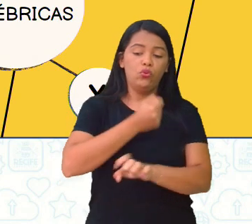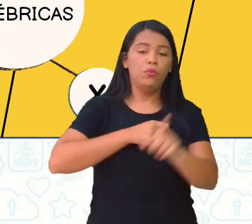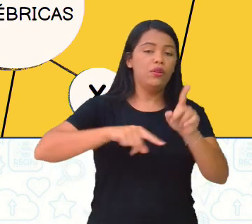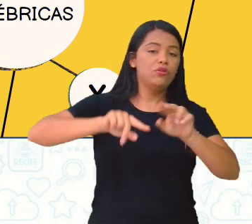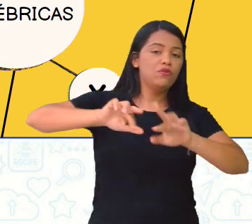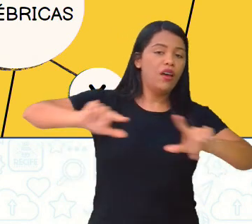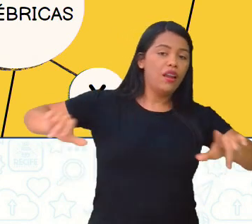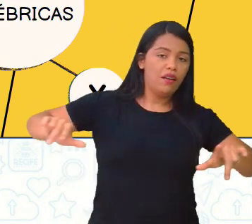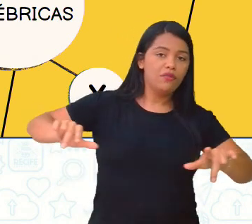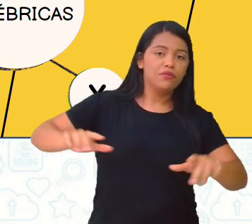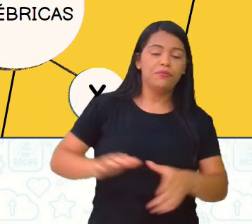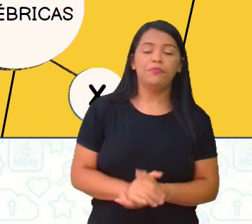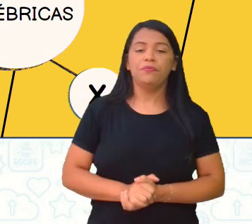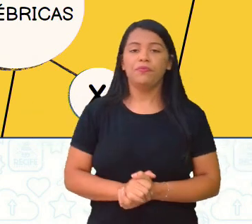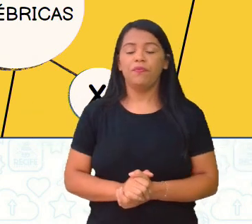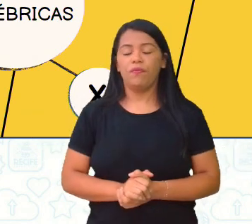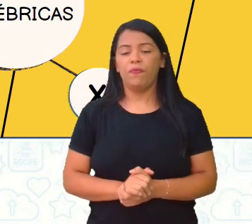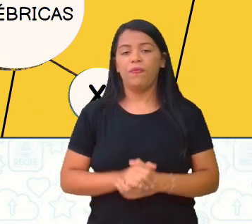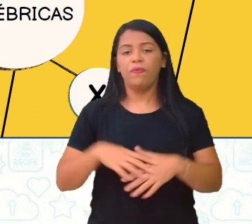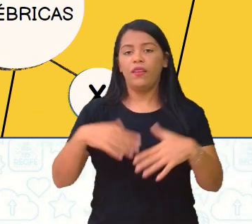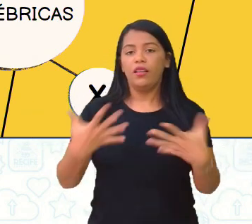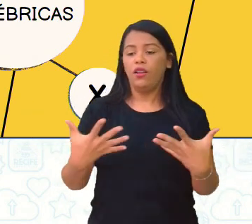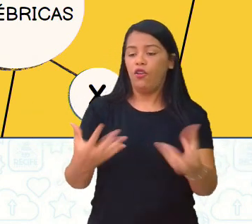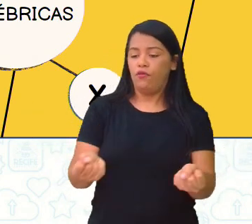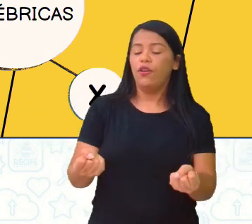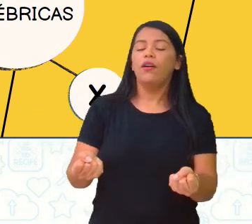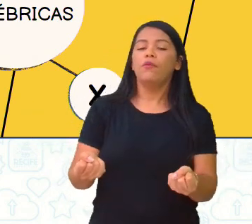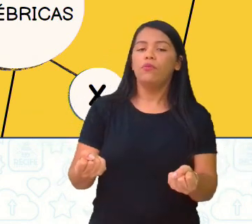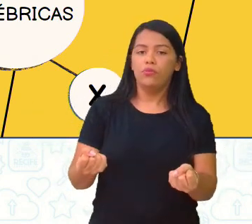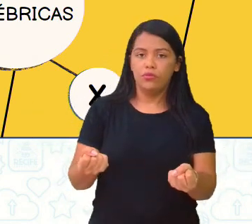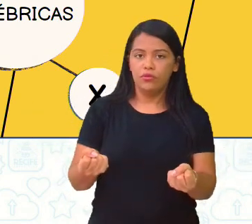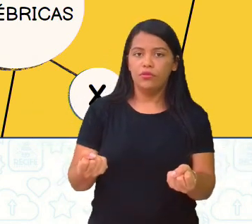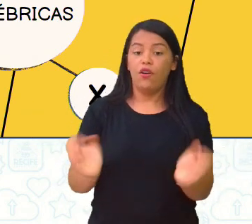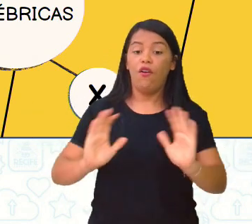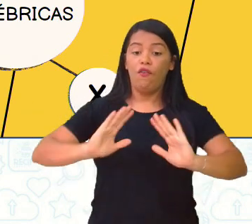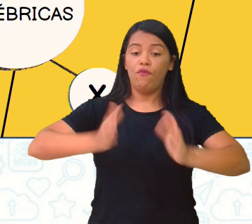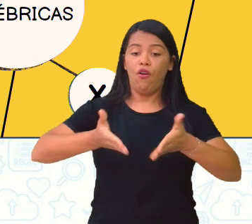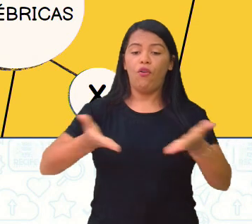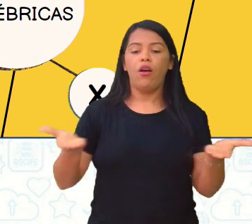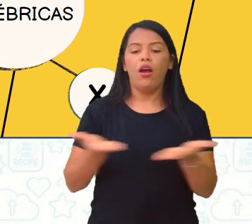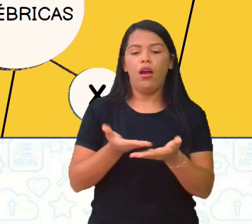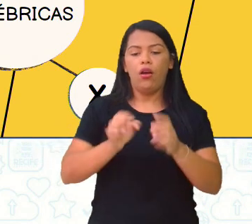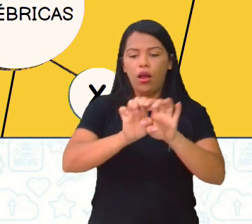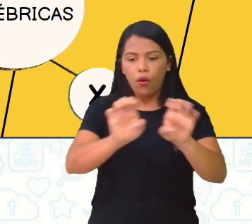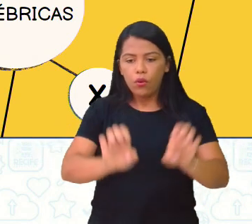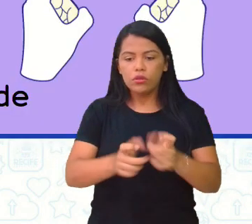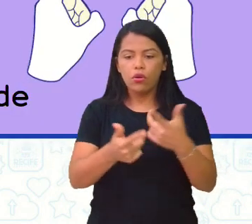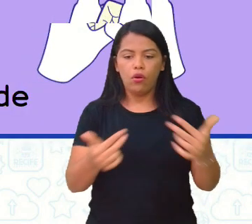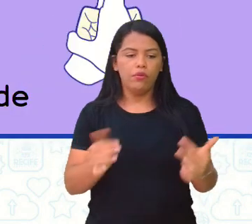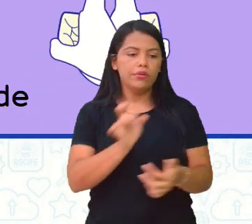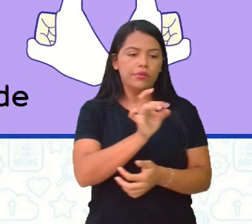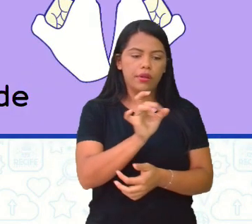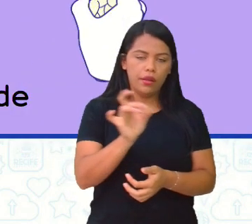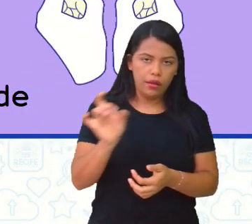variados, né? Então, mas vamos focar aqui em equação, uma coisa de cada